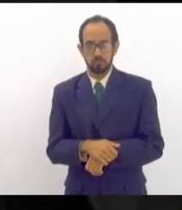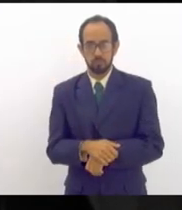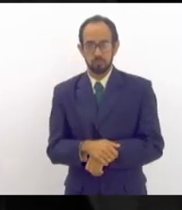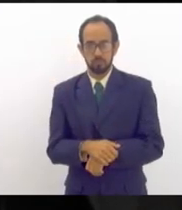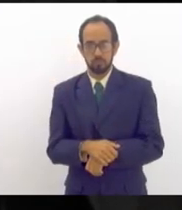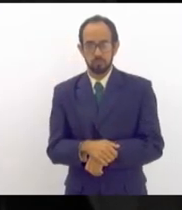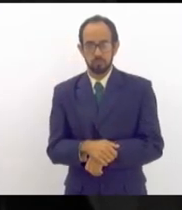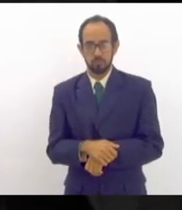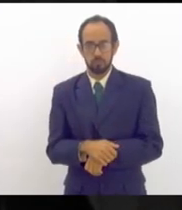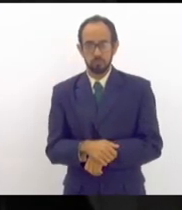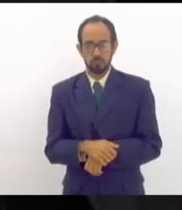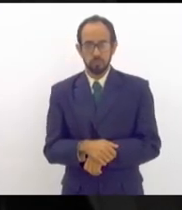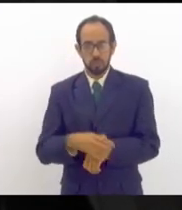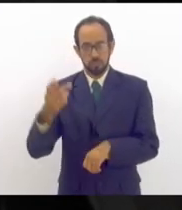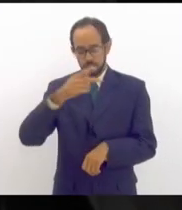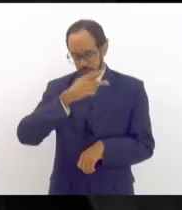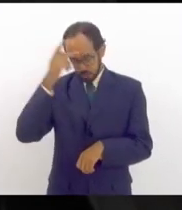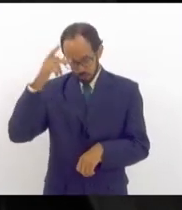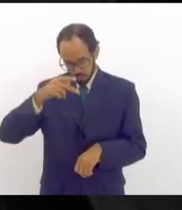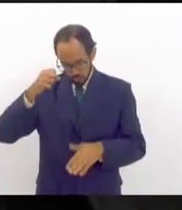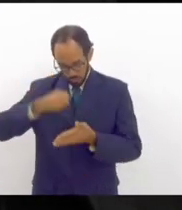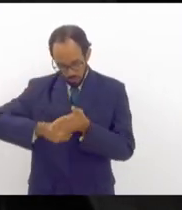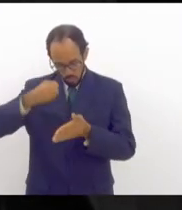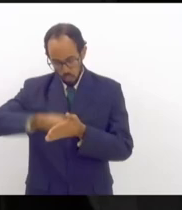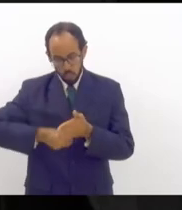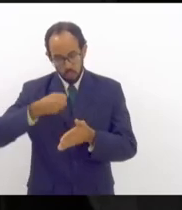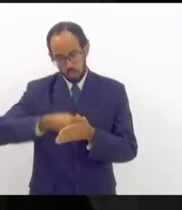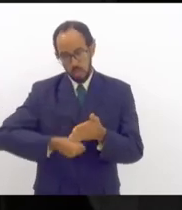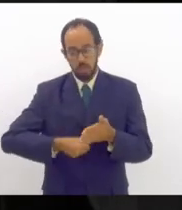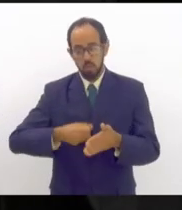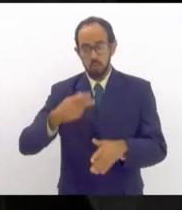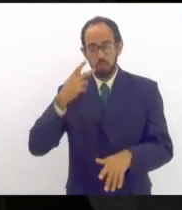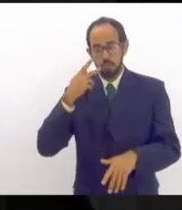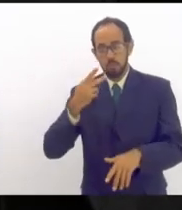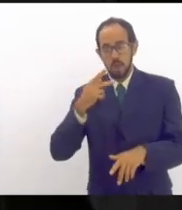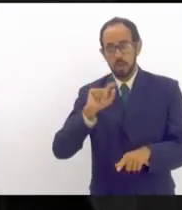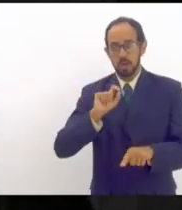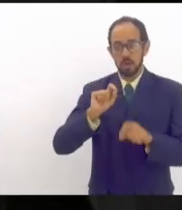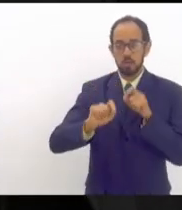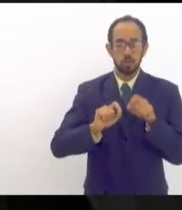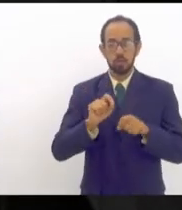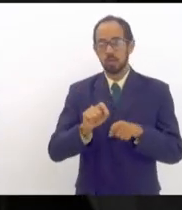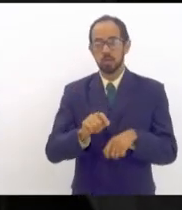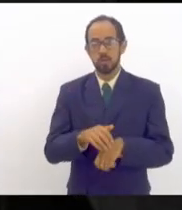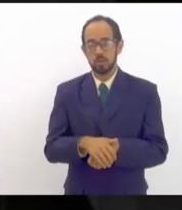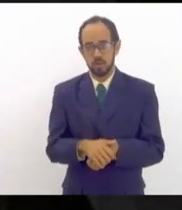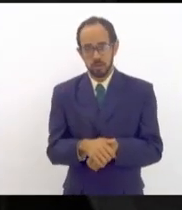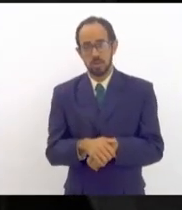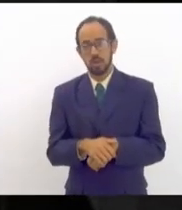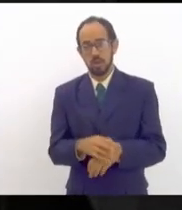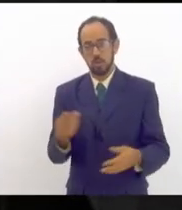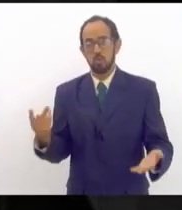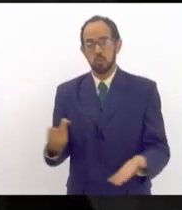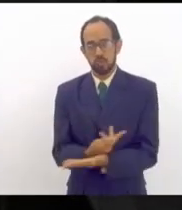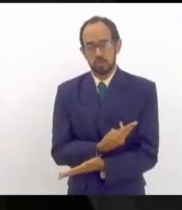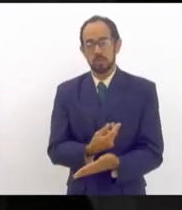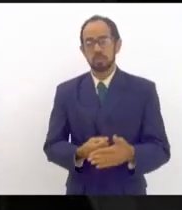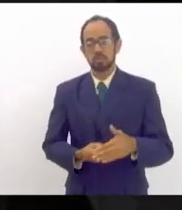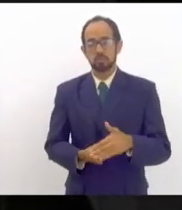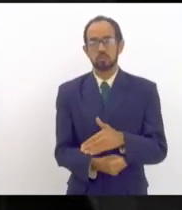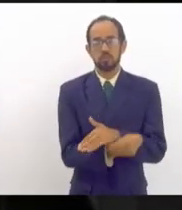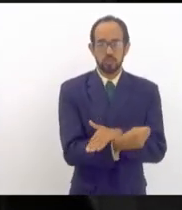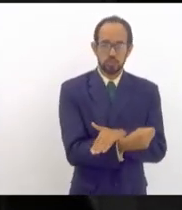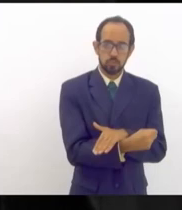pessoas que estavam lutando para que houvesse investimento para